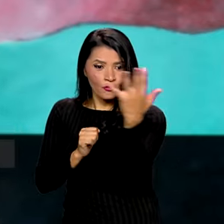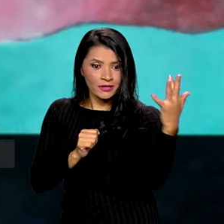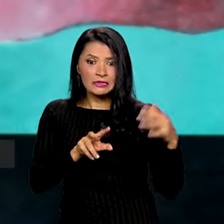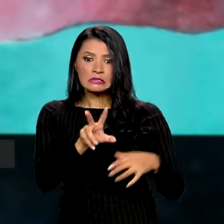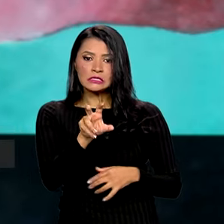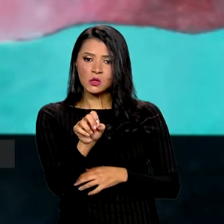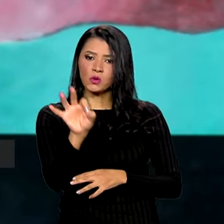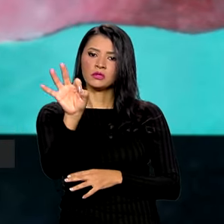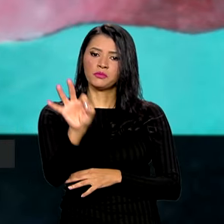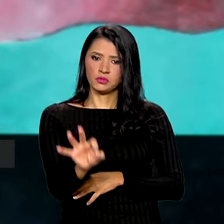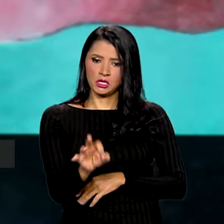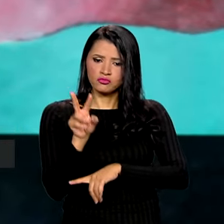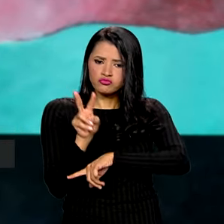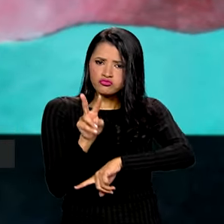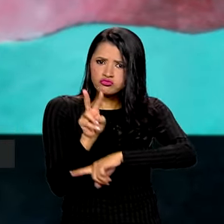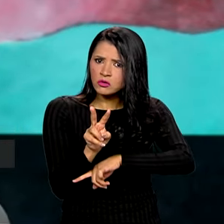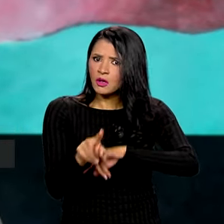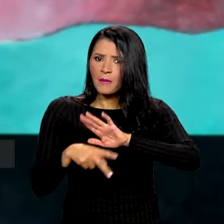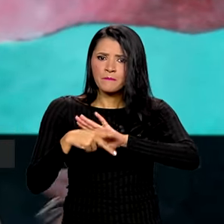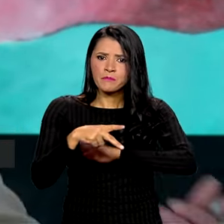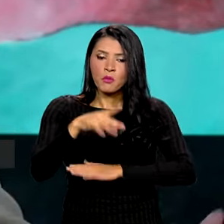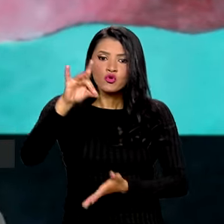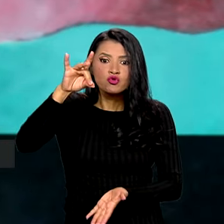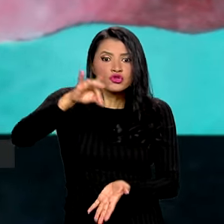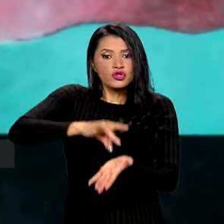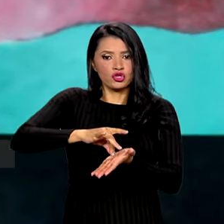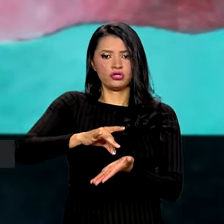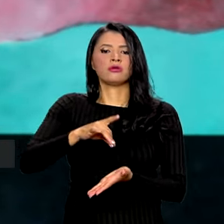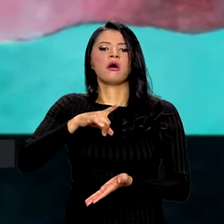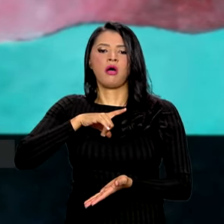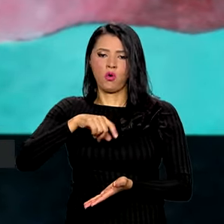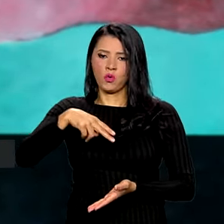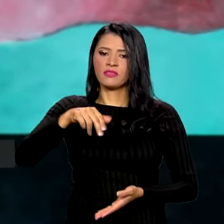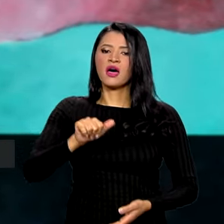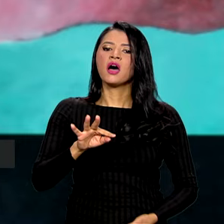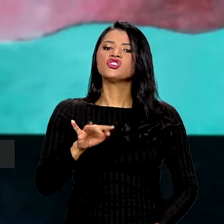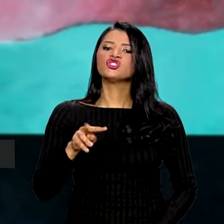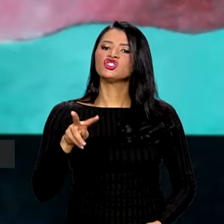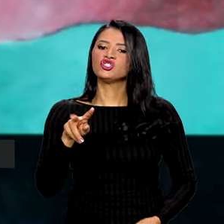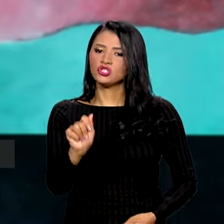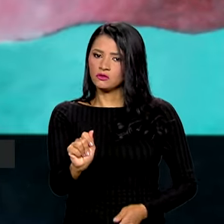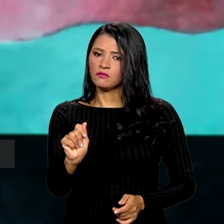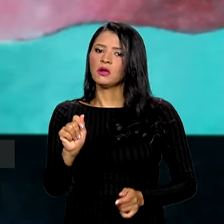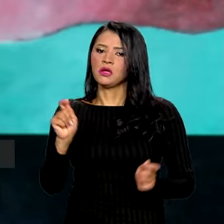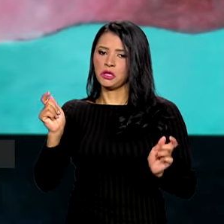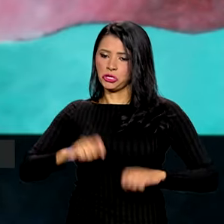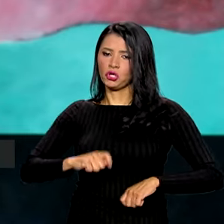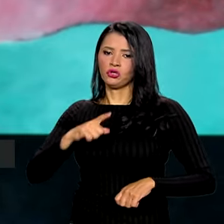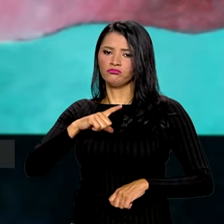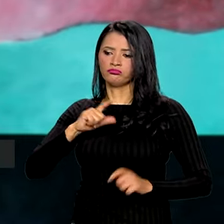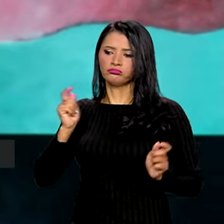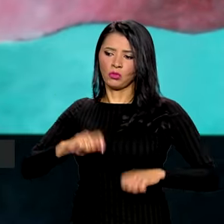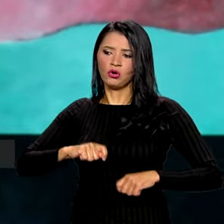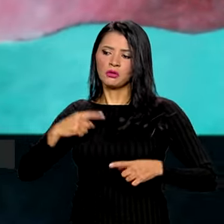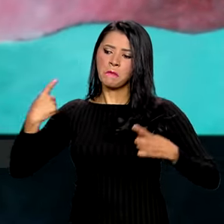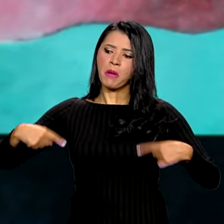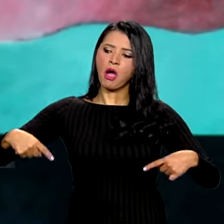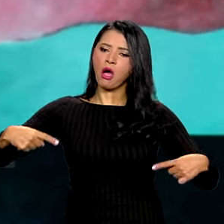nativas, preservadas, e isso nos dá muita tranquilidade de debater, não é, as metas